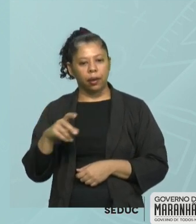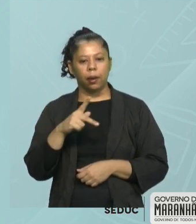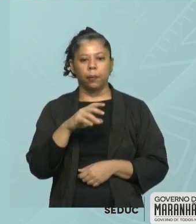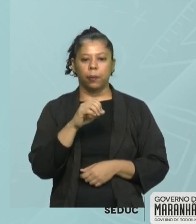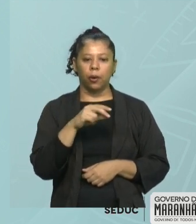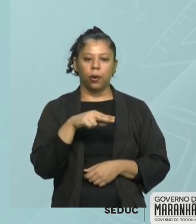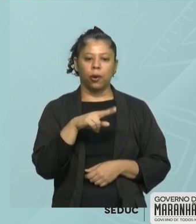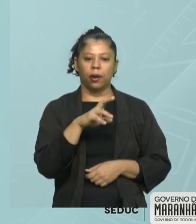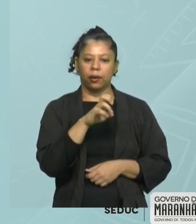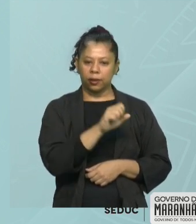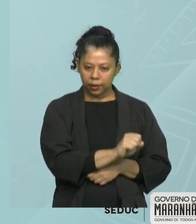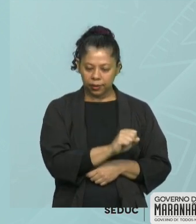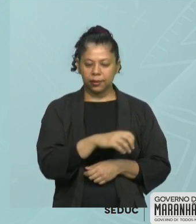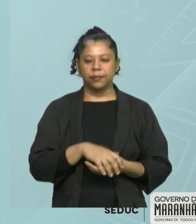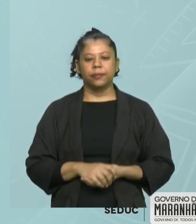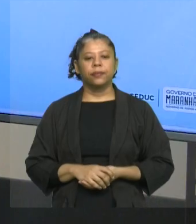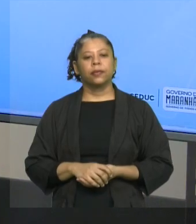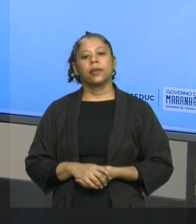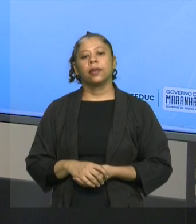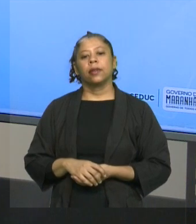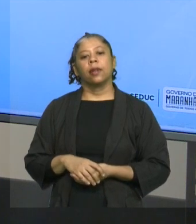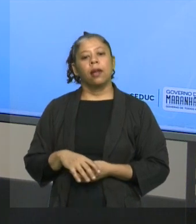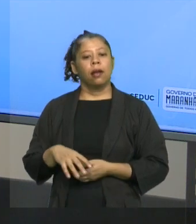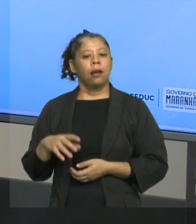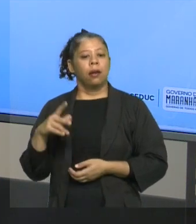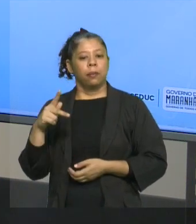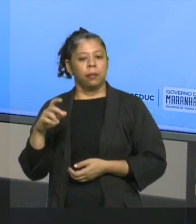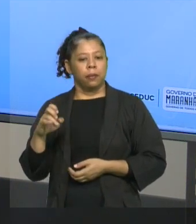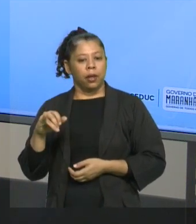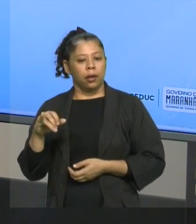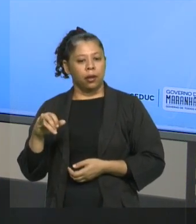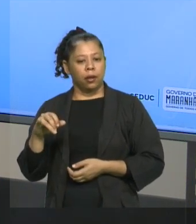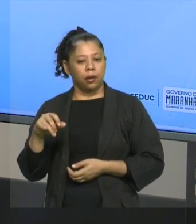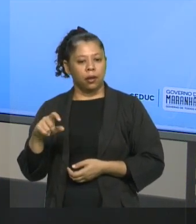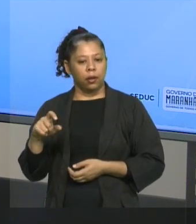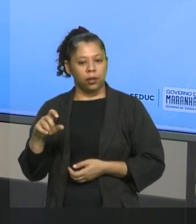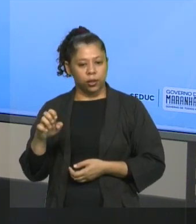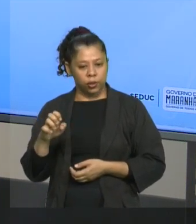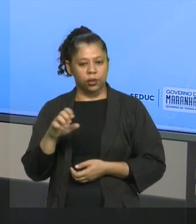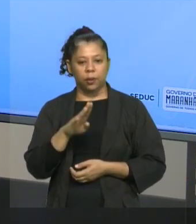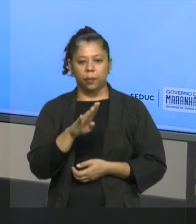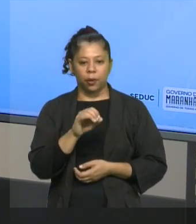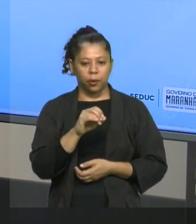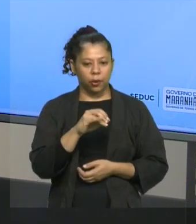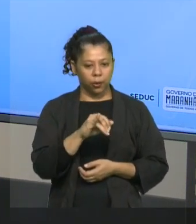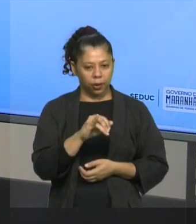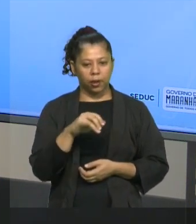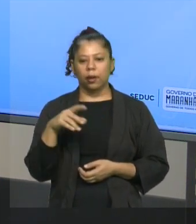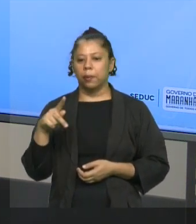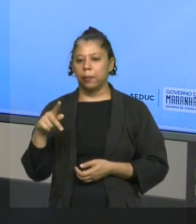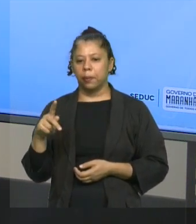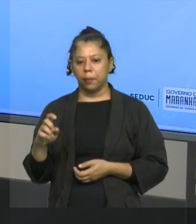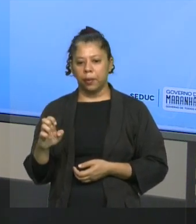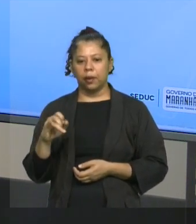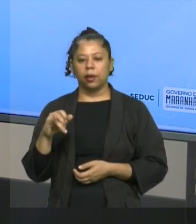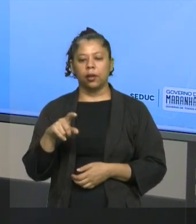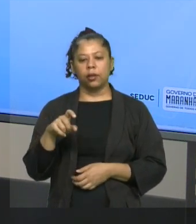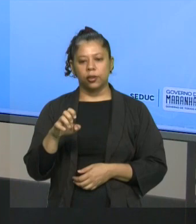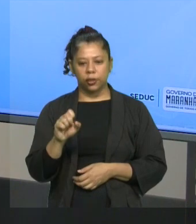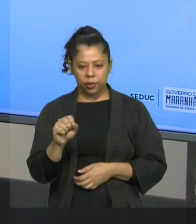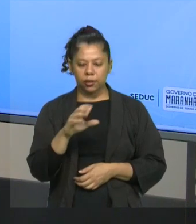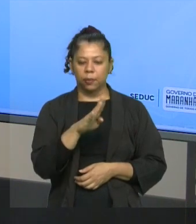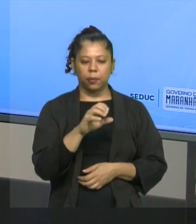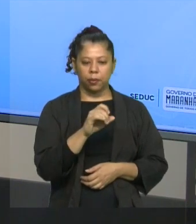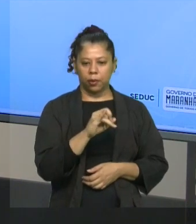canetas-tinteiro, peixe-boi, peixes-boi. Como é uma revisão, esses assuntos com certeza você já estudou e a gente